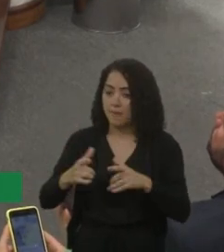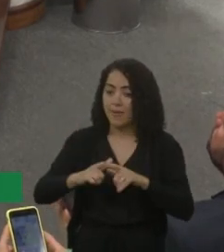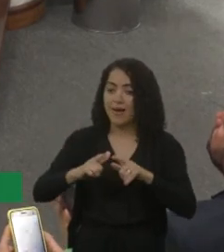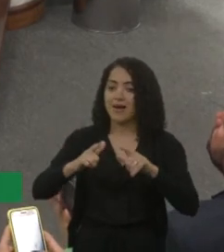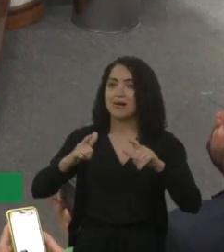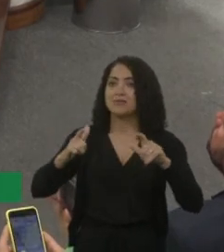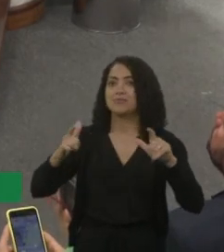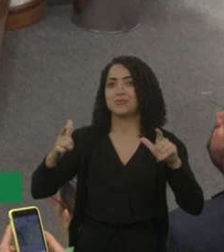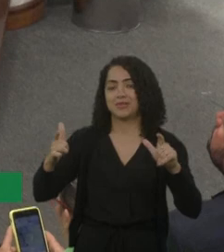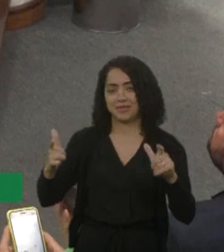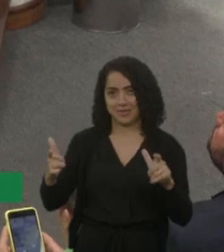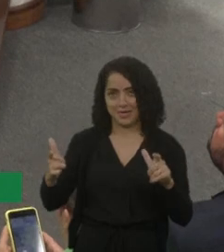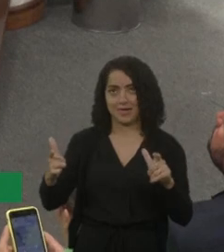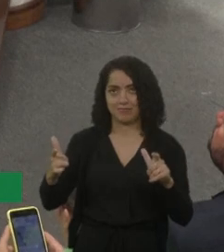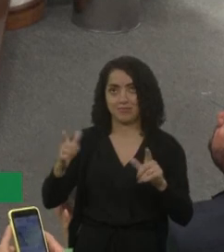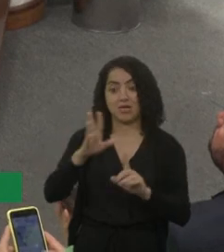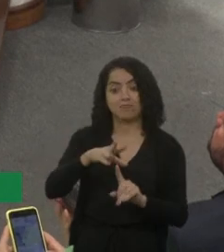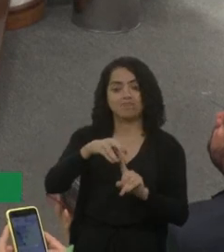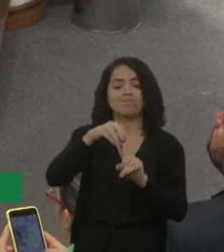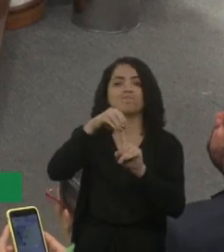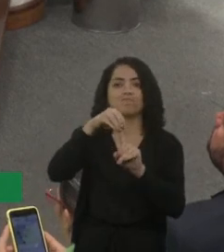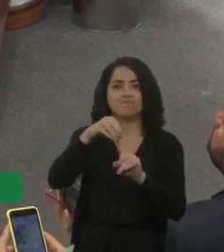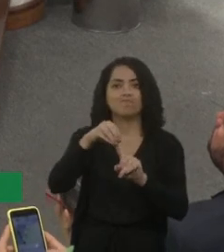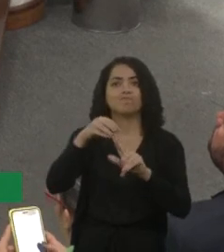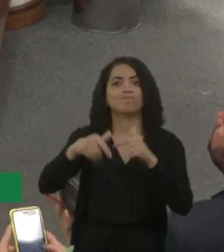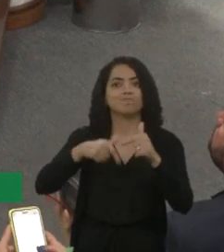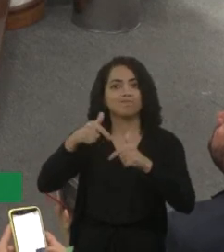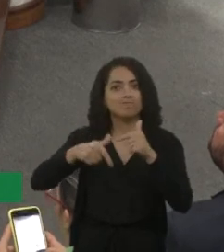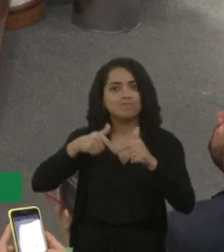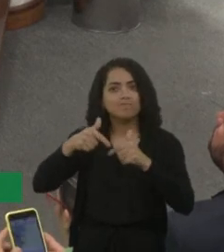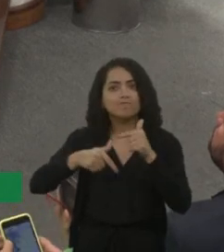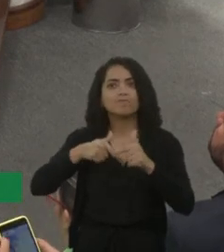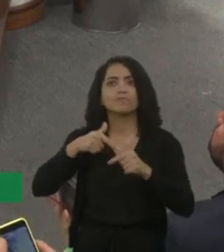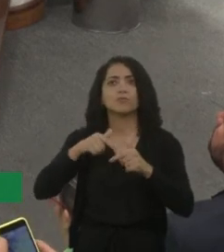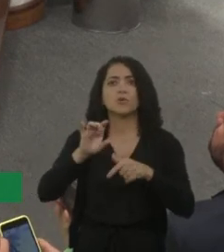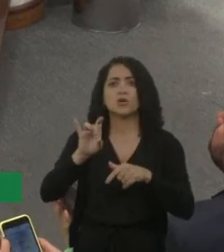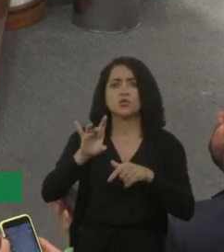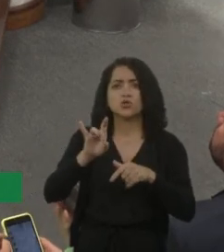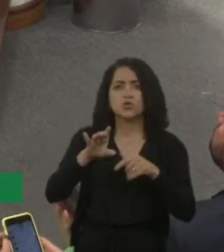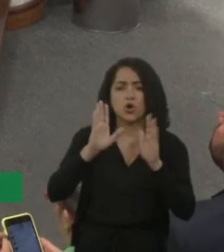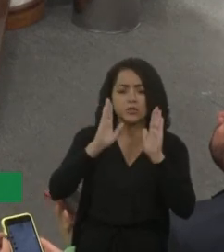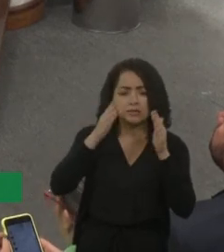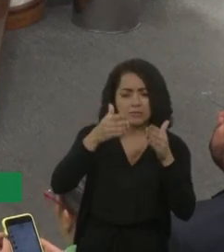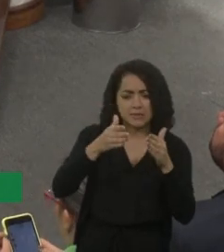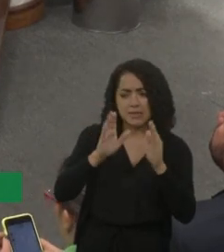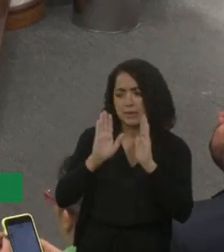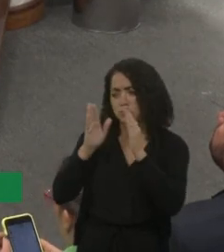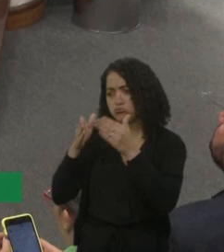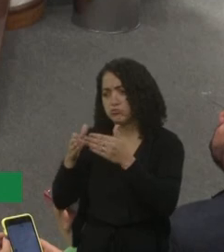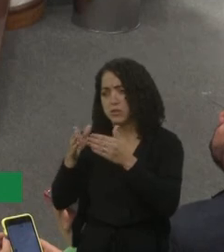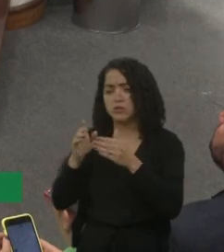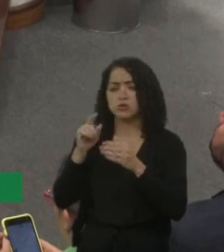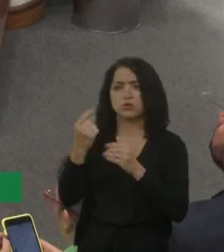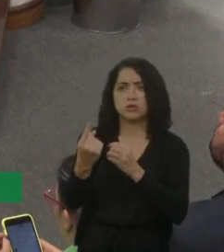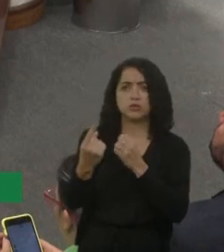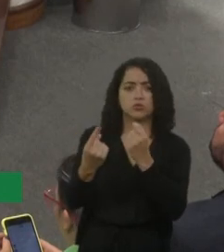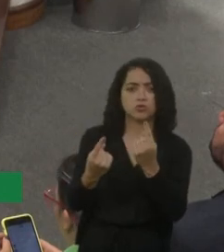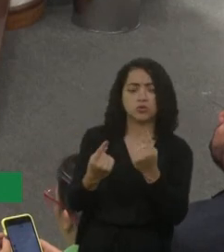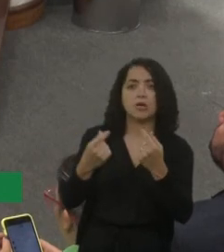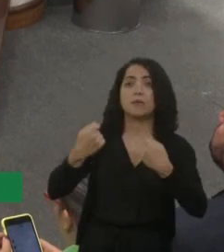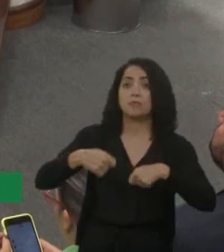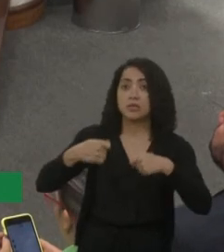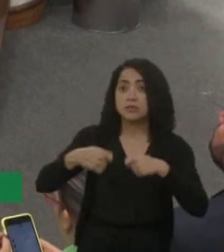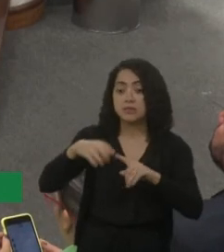os serviços de referência. Eu também concordo que não adianta a gente ficar tendo serviço especializado nisso, naquilo. Nós temos que ter serviço de